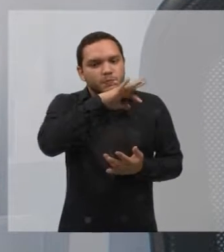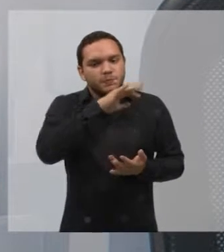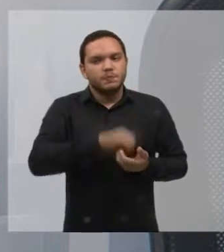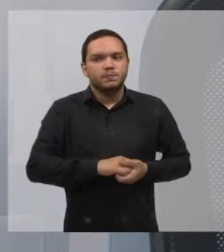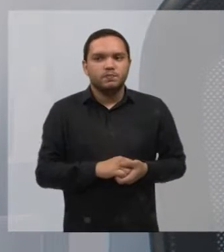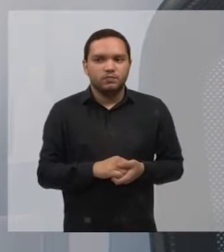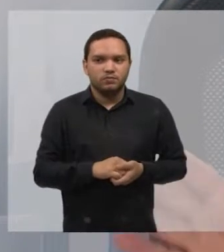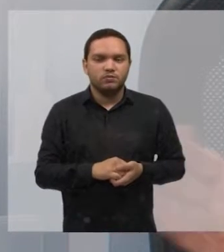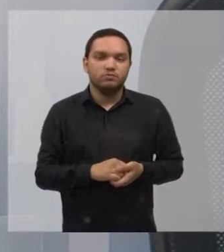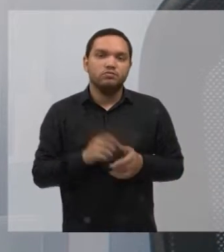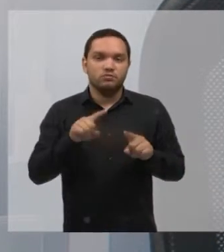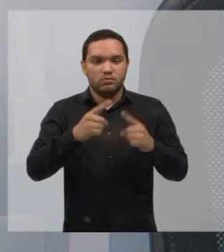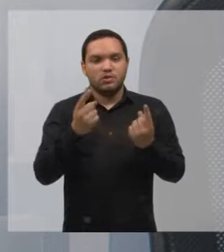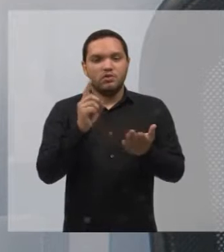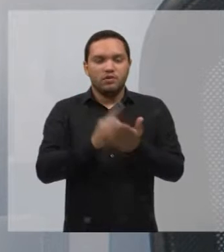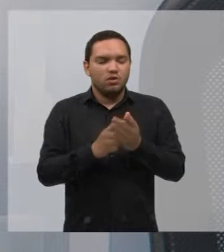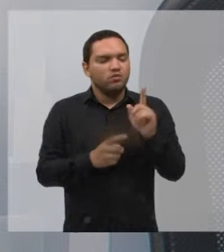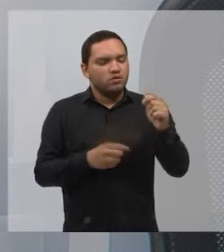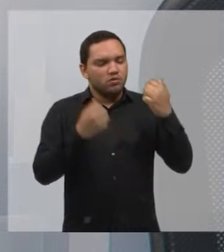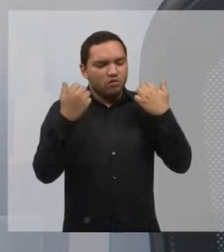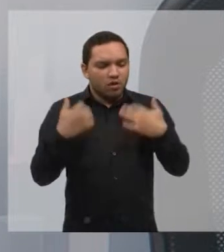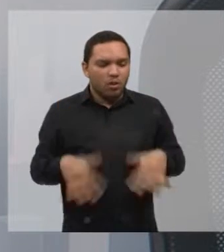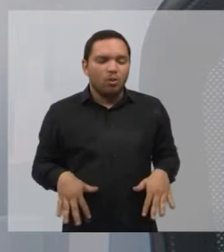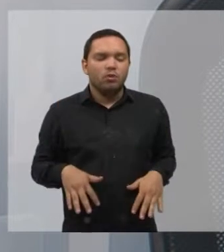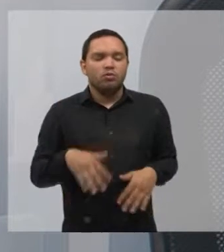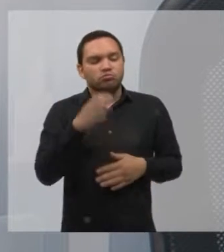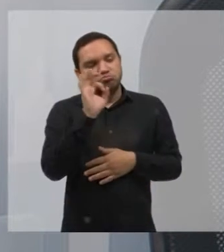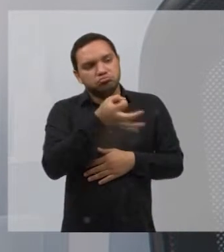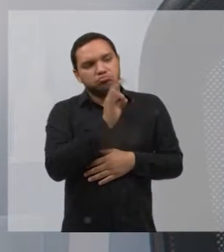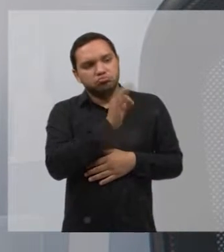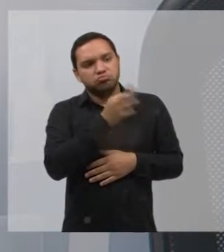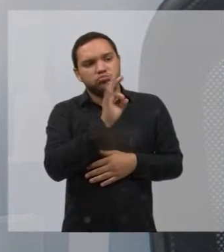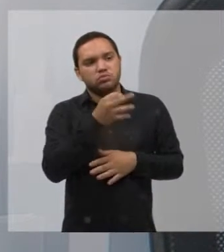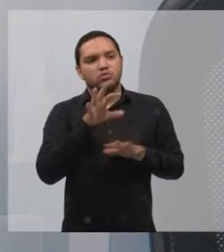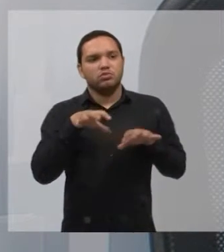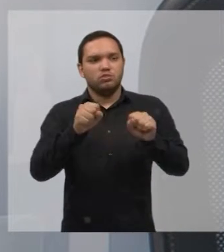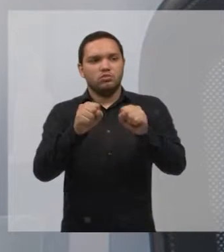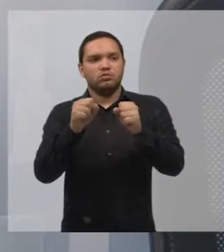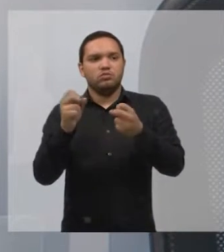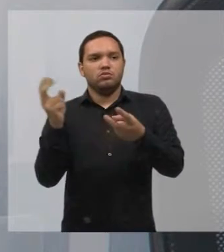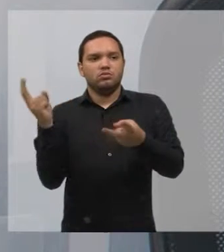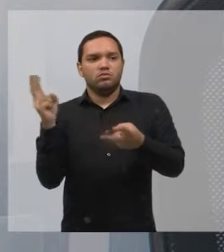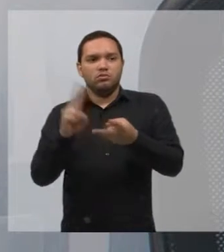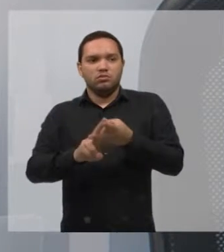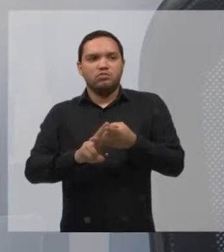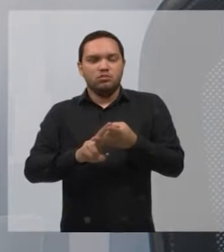verdade, Carlos Frederico, você tem feito uma pontuação que eu também acho. Prenderam a raia miúda.